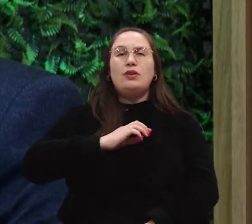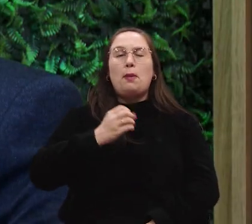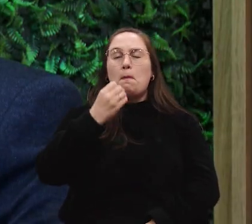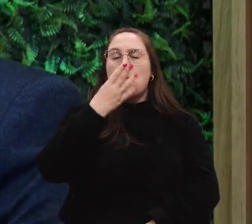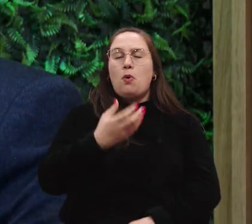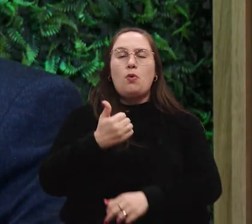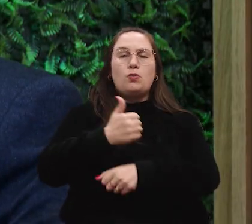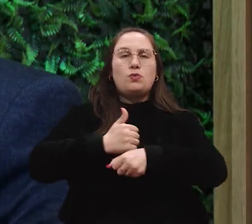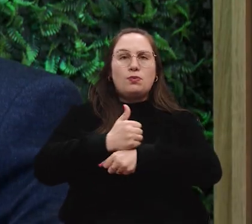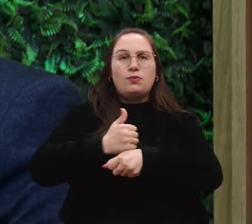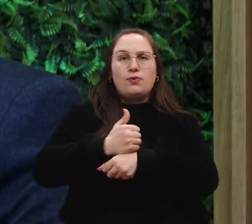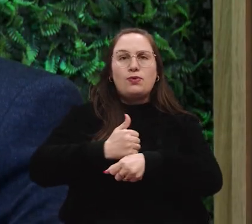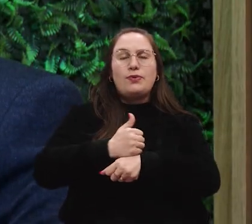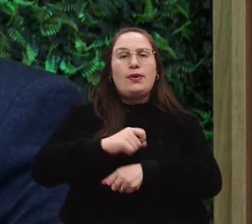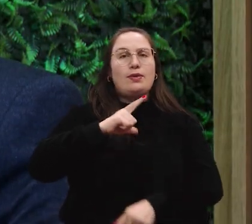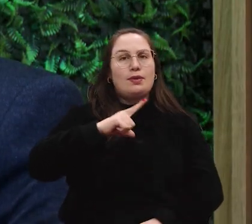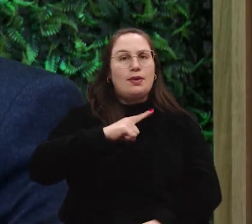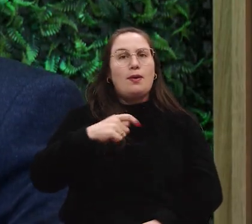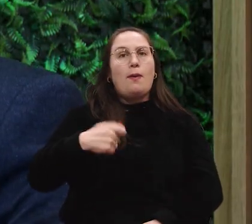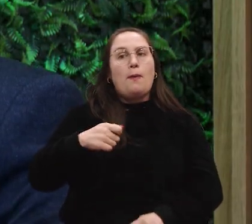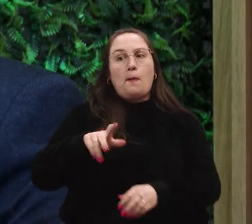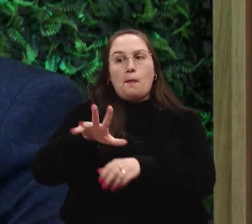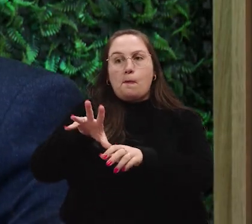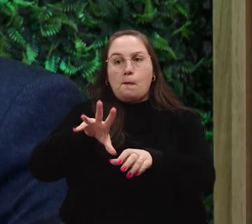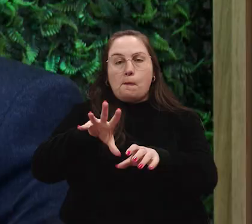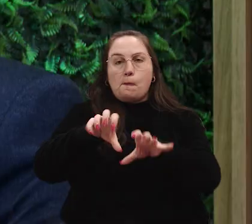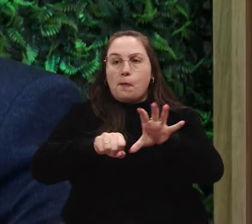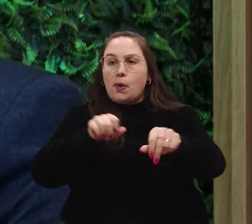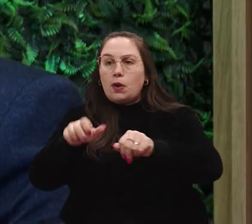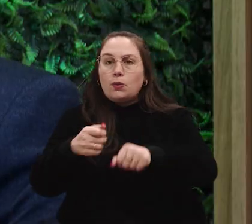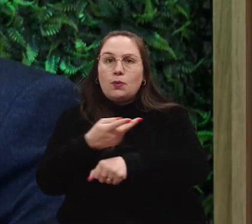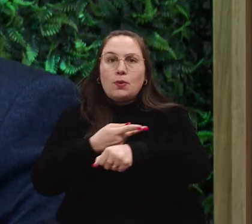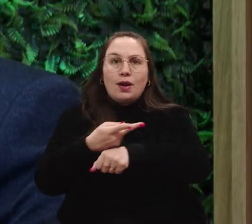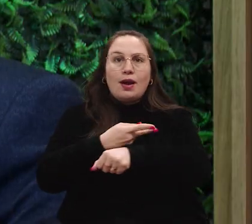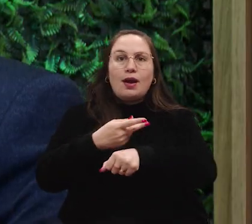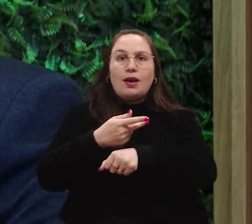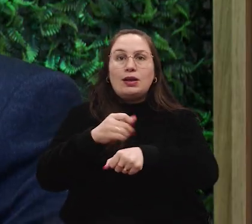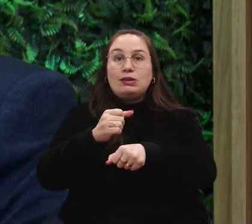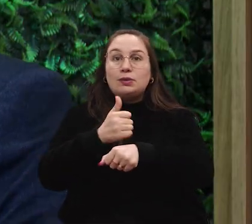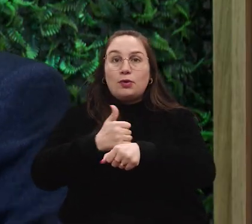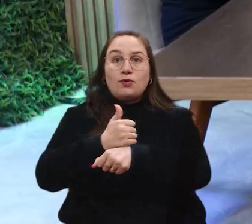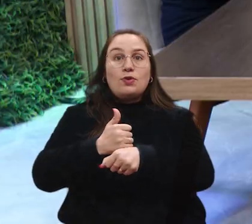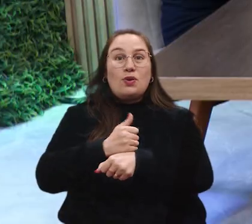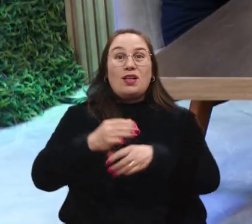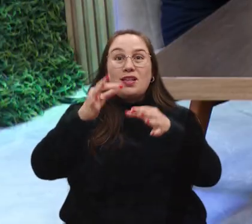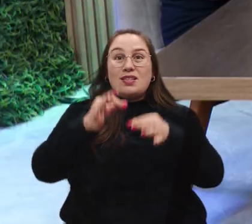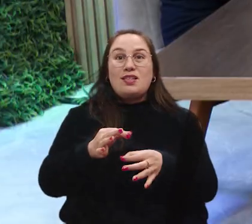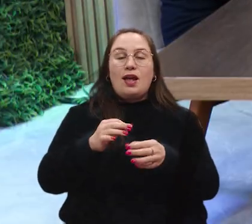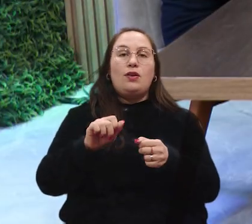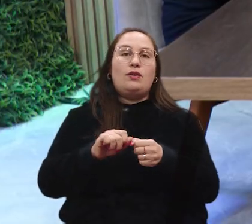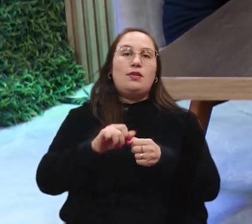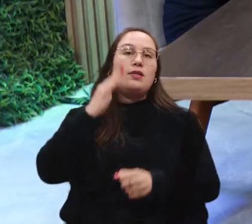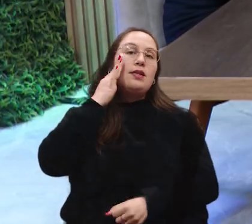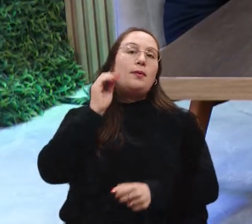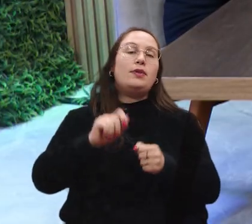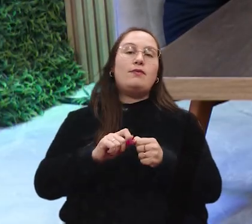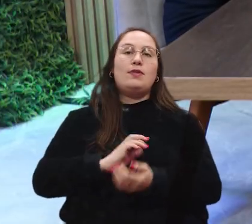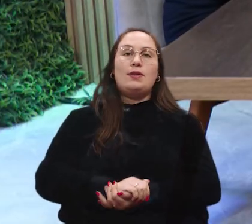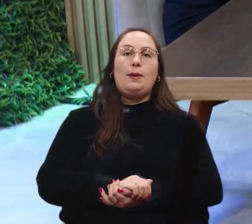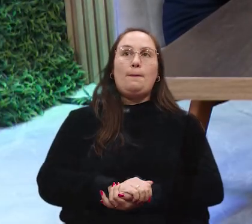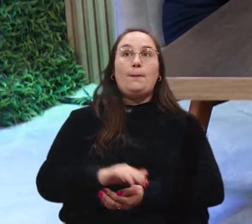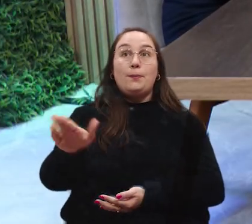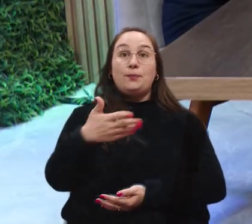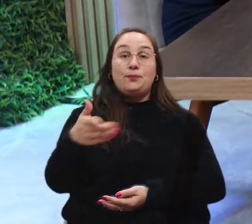vertente de bons profissionais, mas tu tem que buscar um profissional que lide com essa área, que conheça o que está fazendo. Na verdade, só para complementar, o que eu ia dizer é que